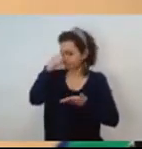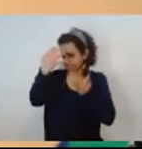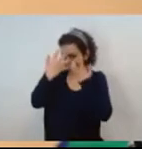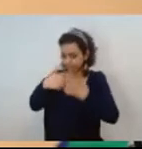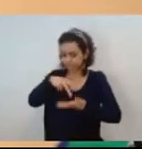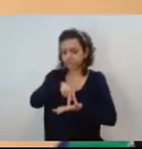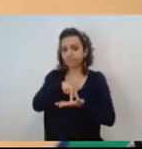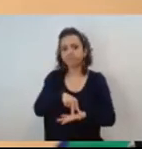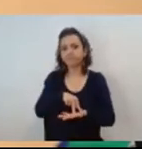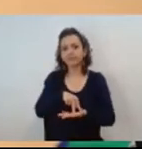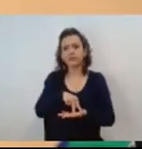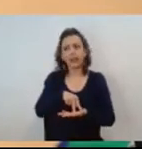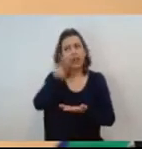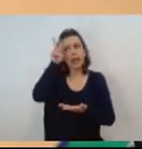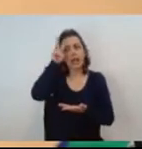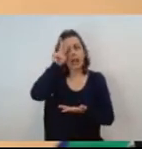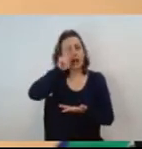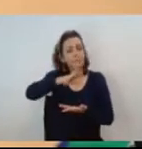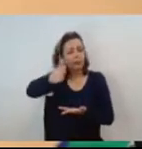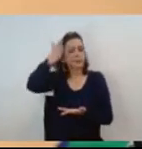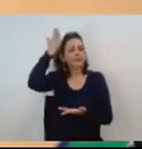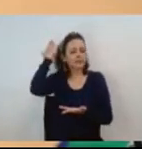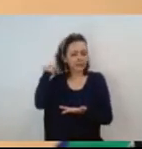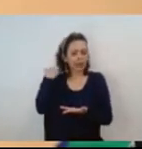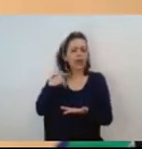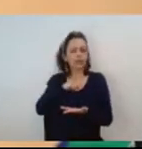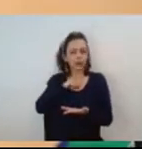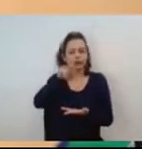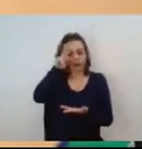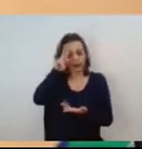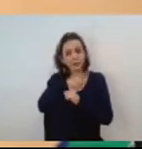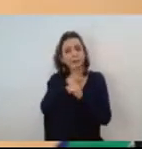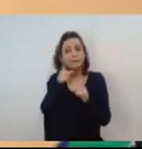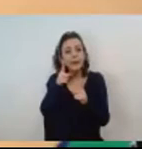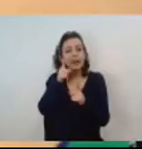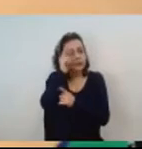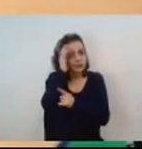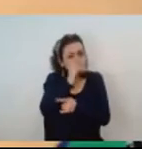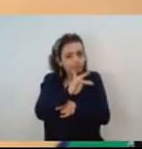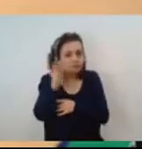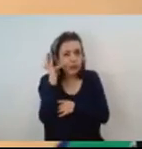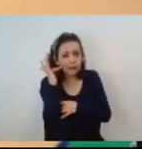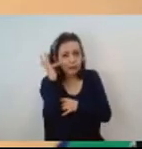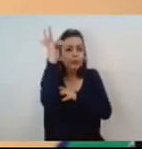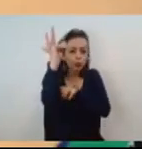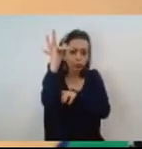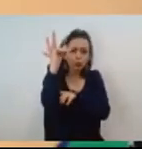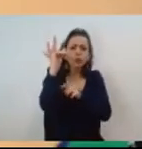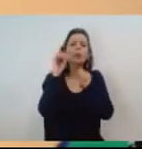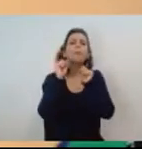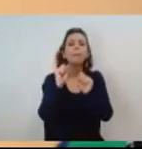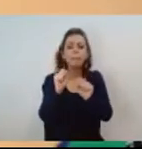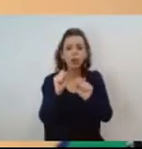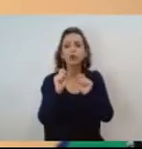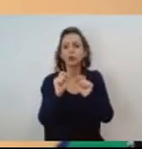prospectando um futuro a qual não precisa ser como foi antigamente tão sofrido é tão